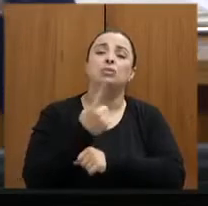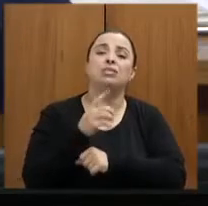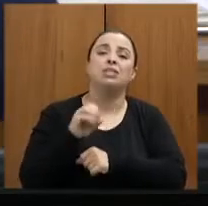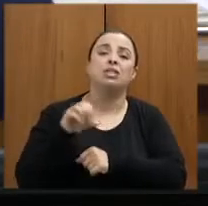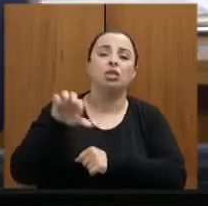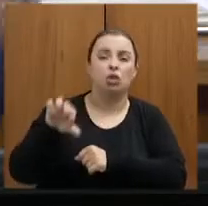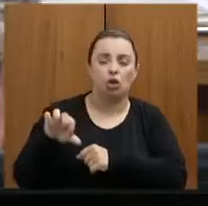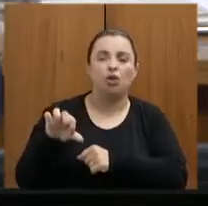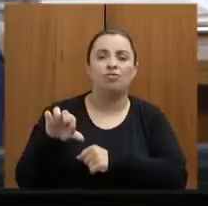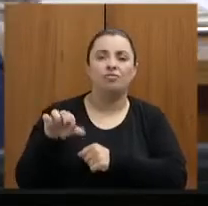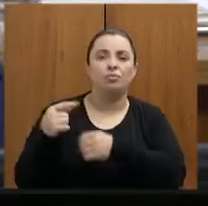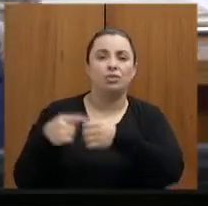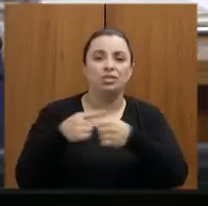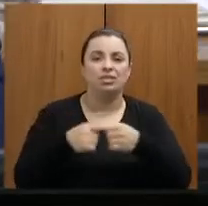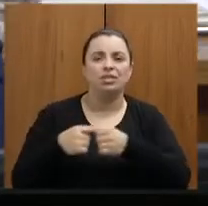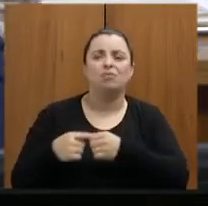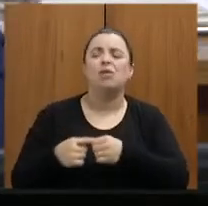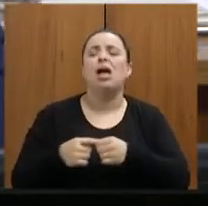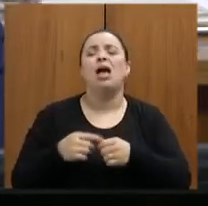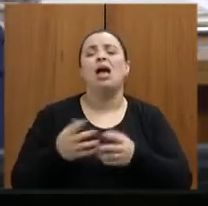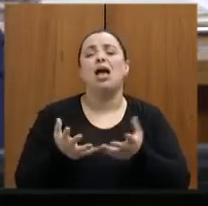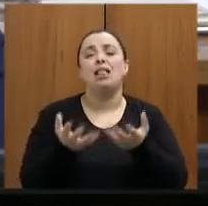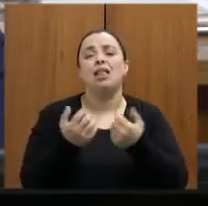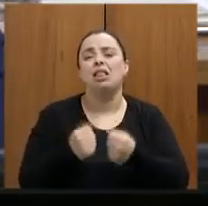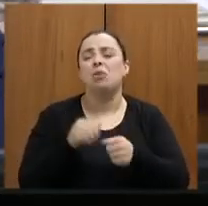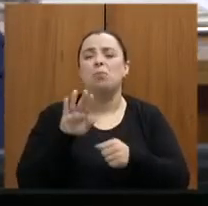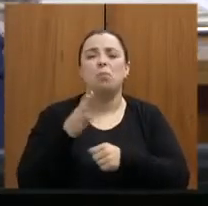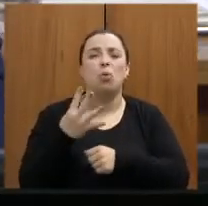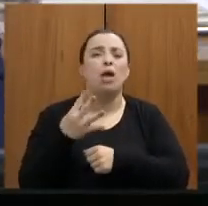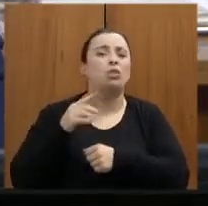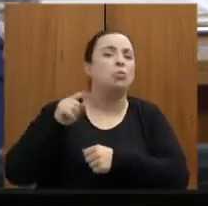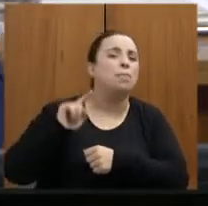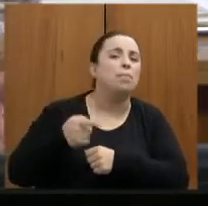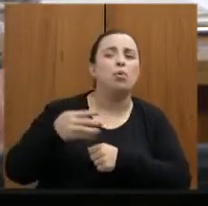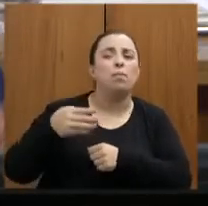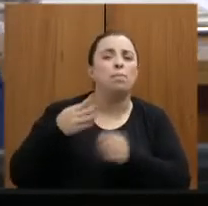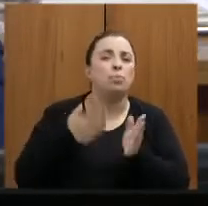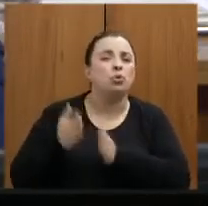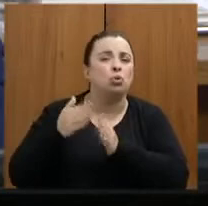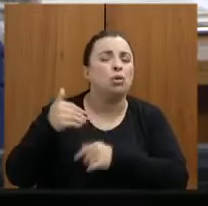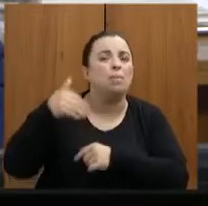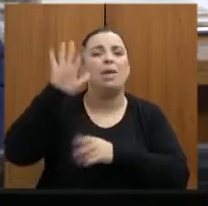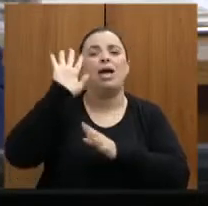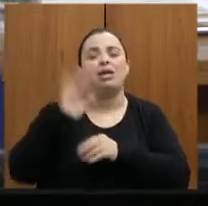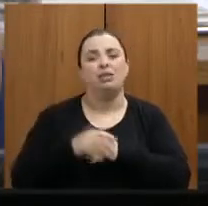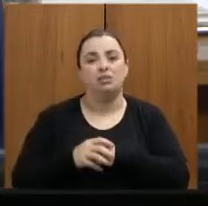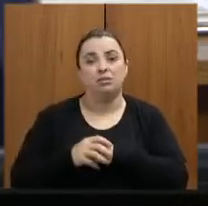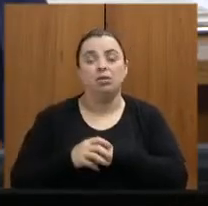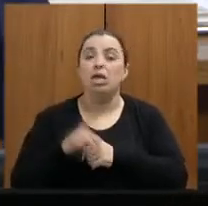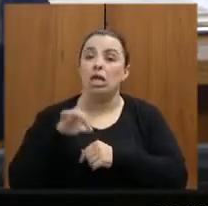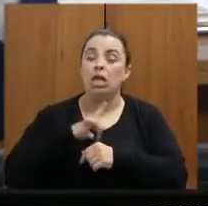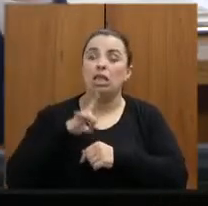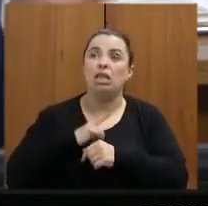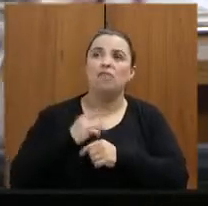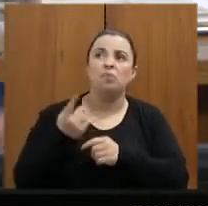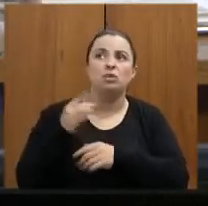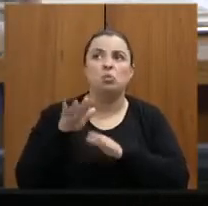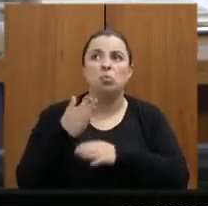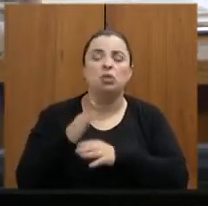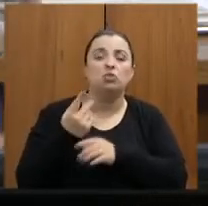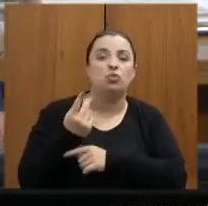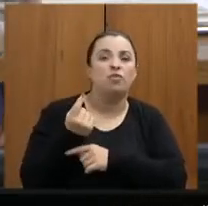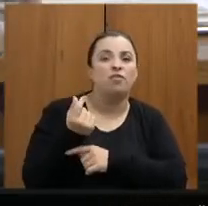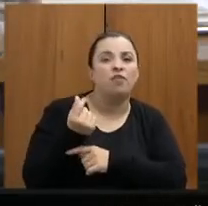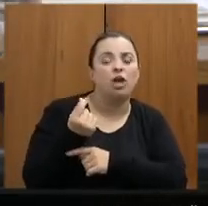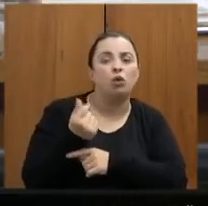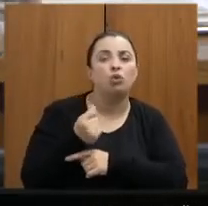1442 produtores com garantia Safra e o aporte recurso Foi 4125120 r$